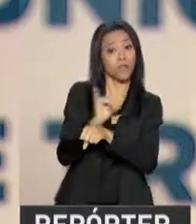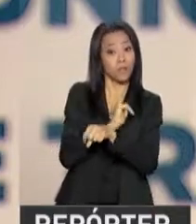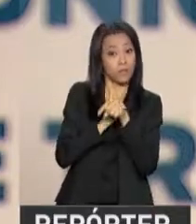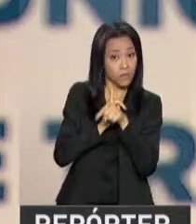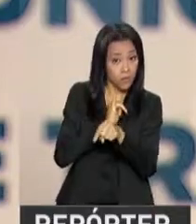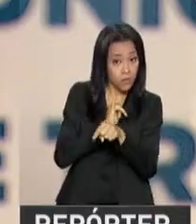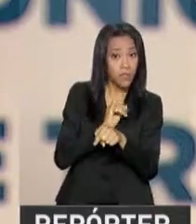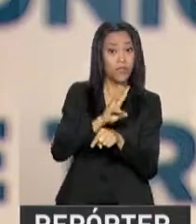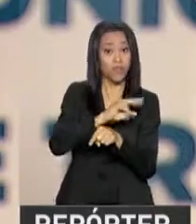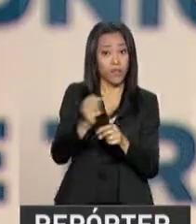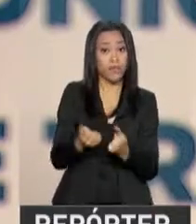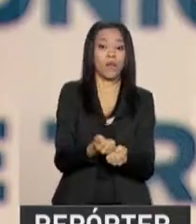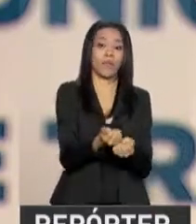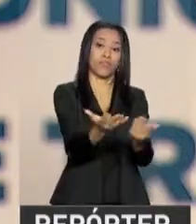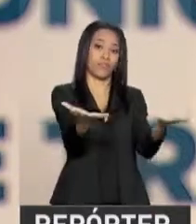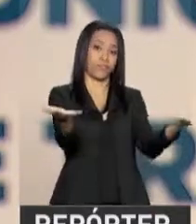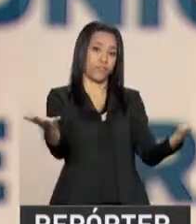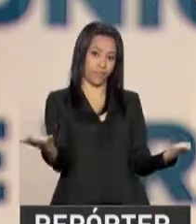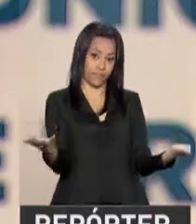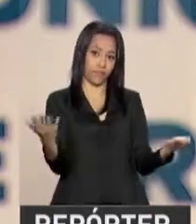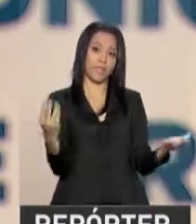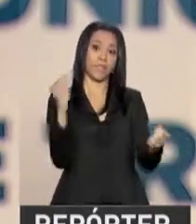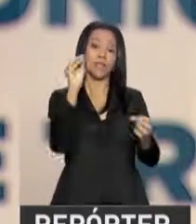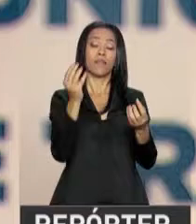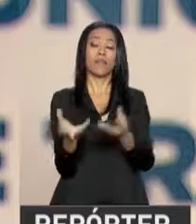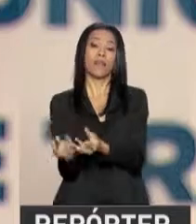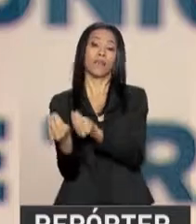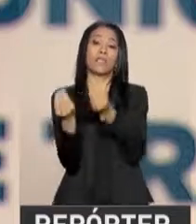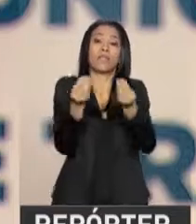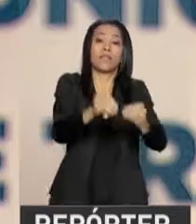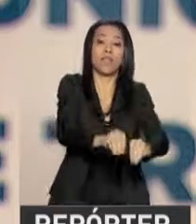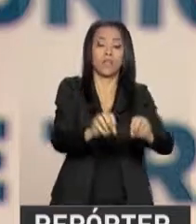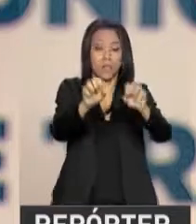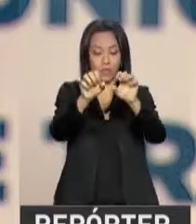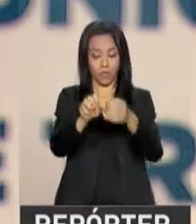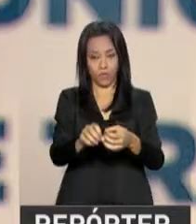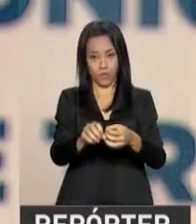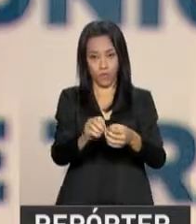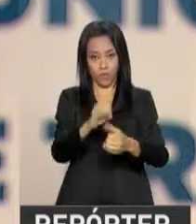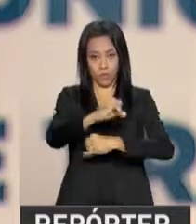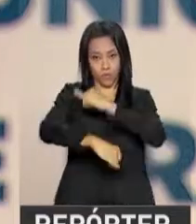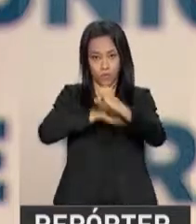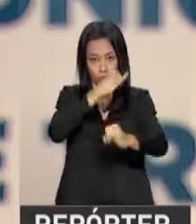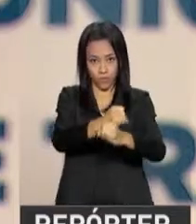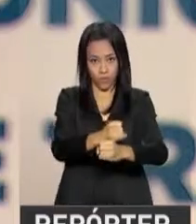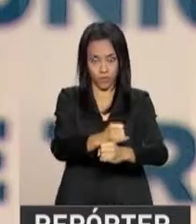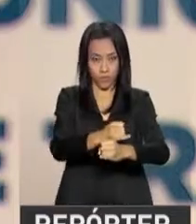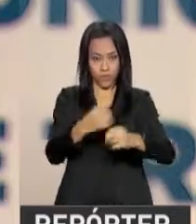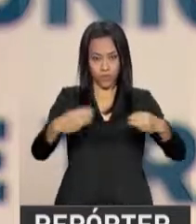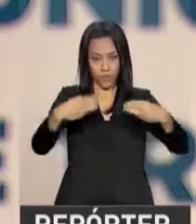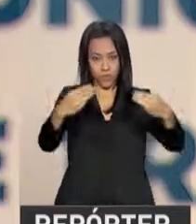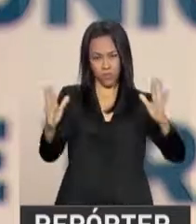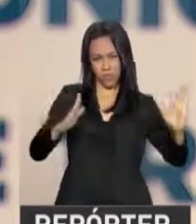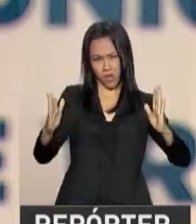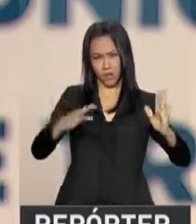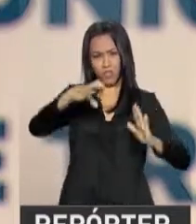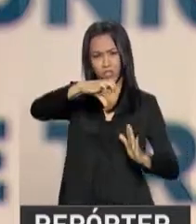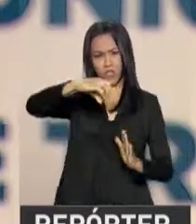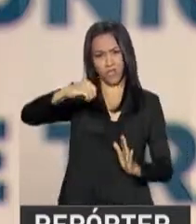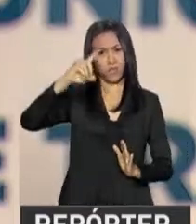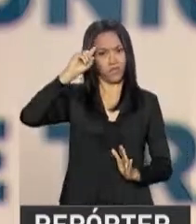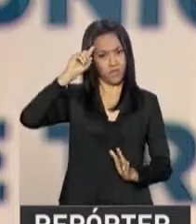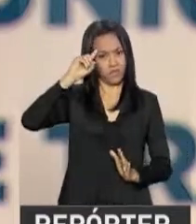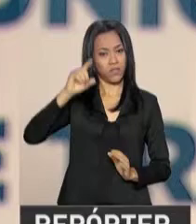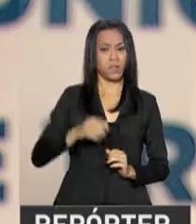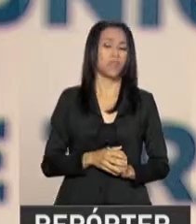estar disponível no site do ministério nesses próximos em até 90 dias